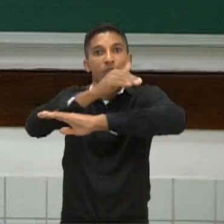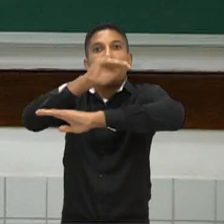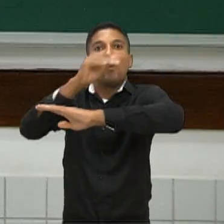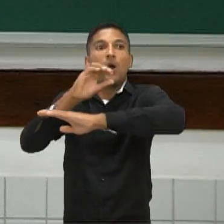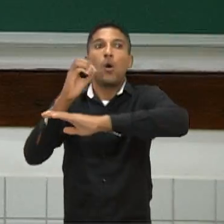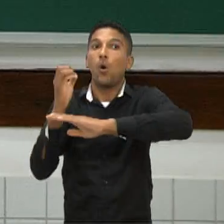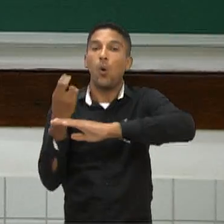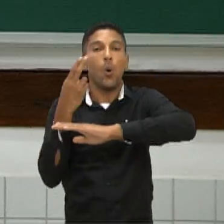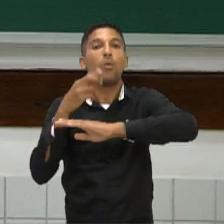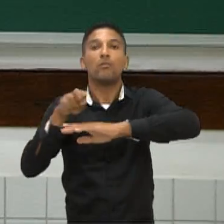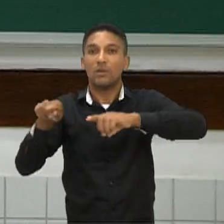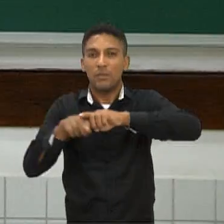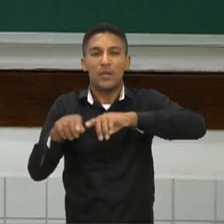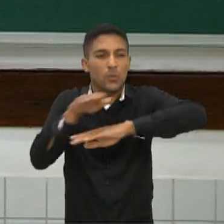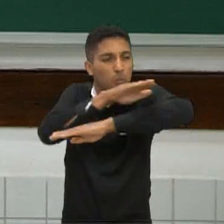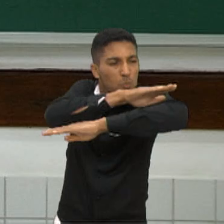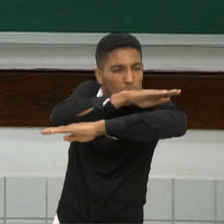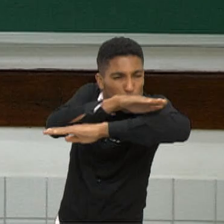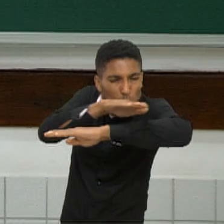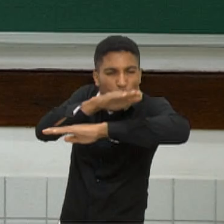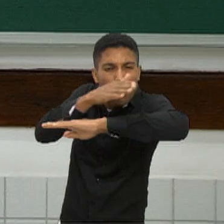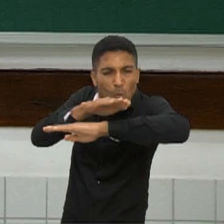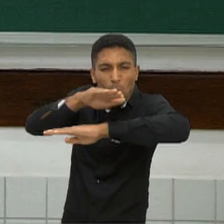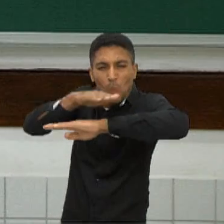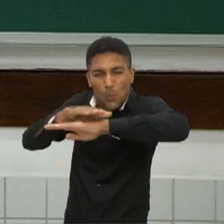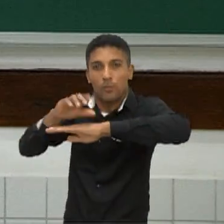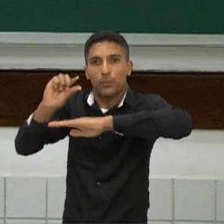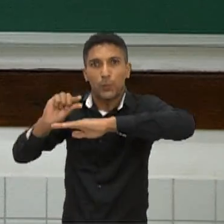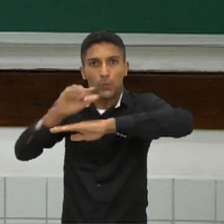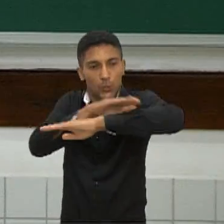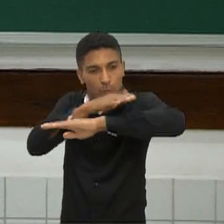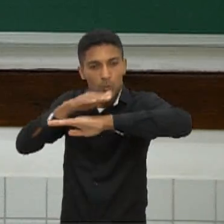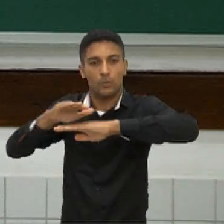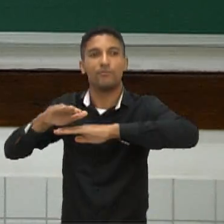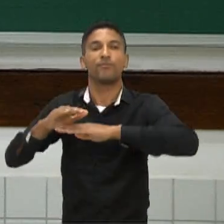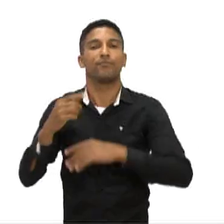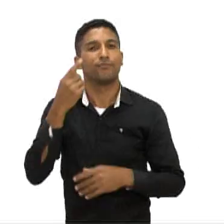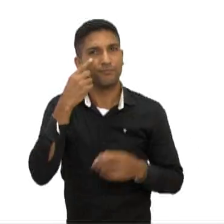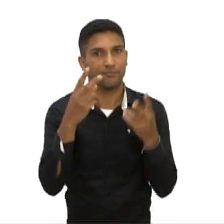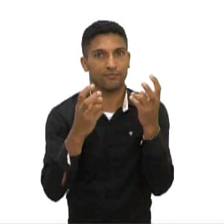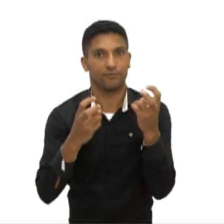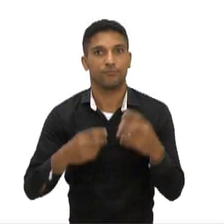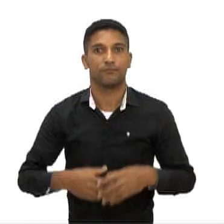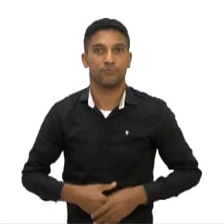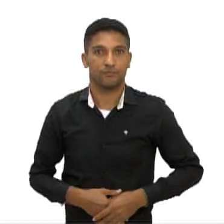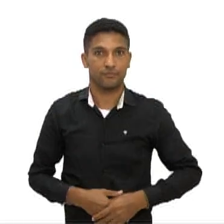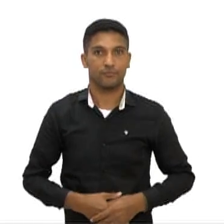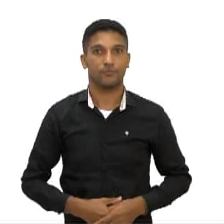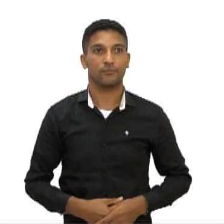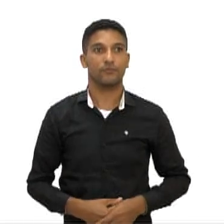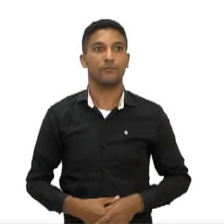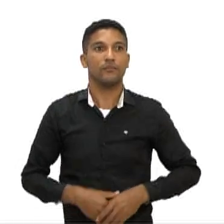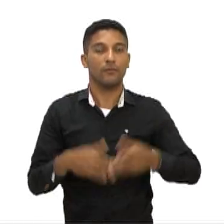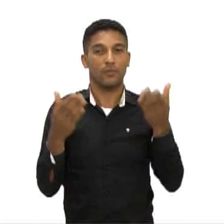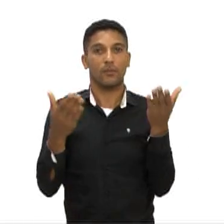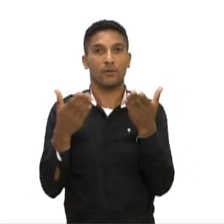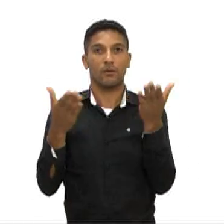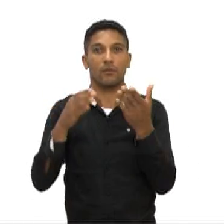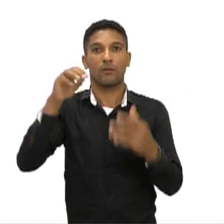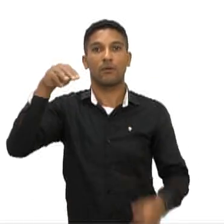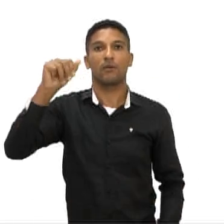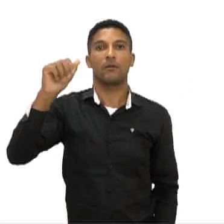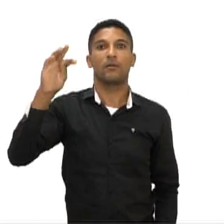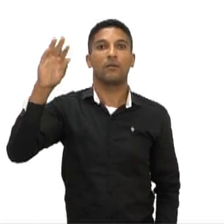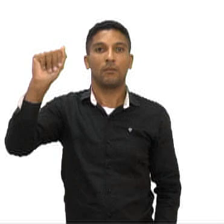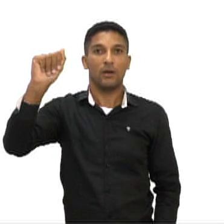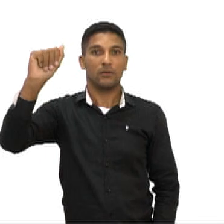ondulações, como é esse caso da imagem que eu coloquei aqui para vocês. Mata Atlântica é um dos mais